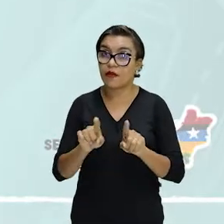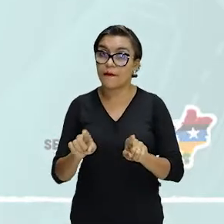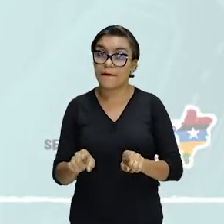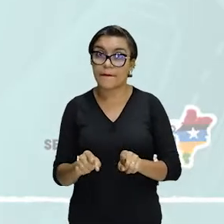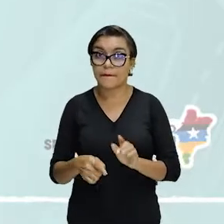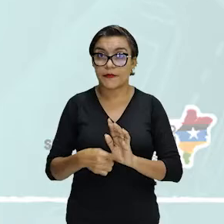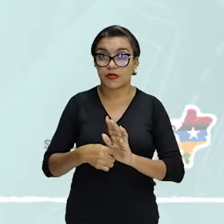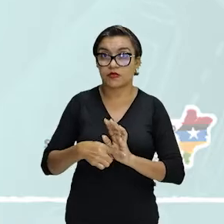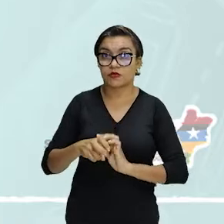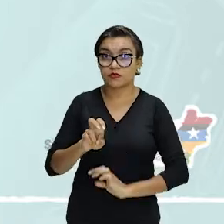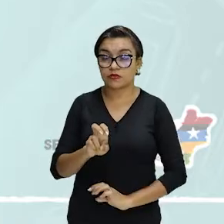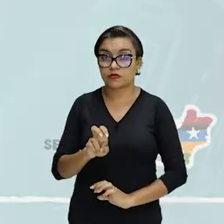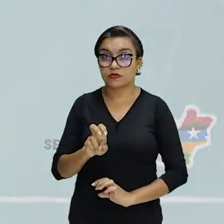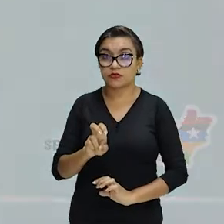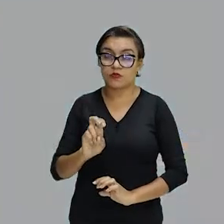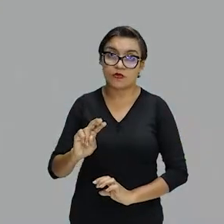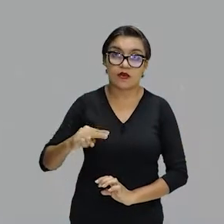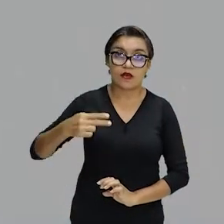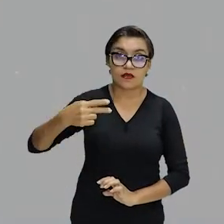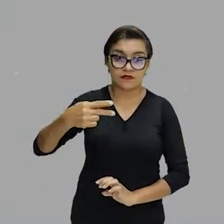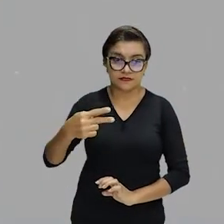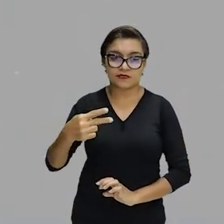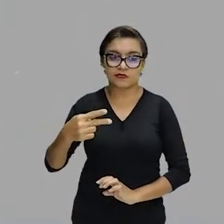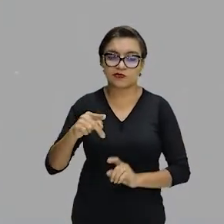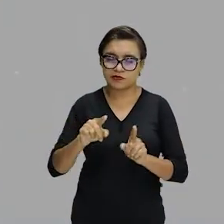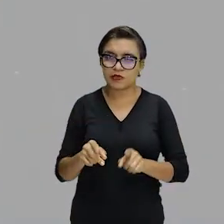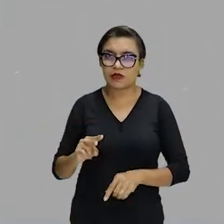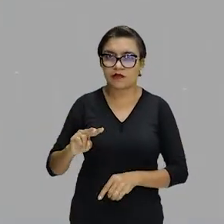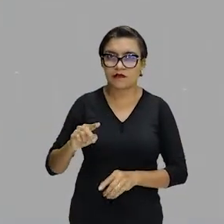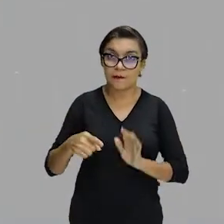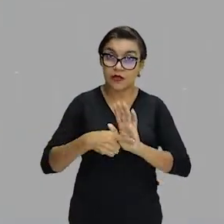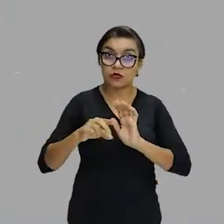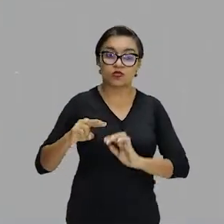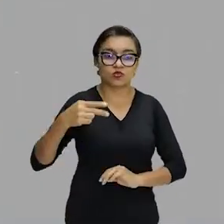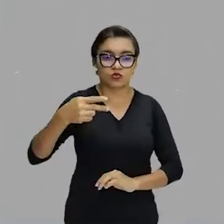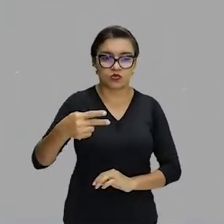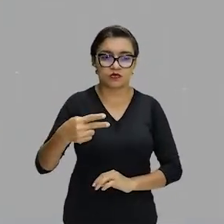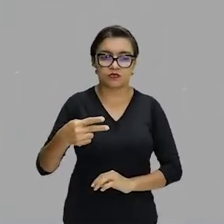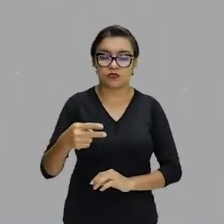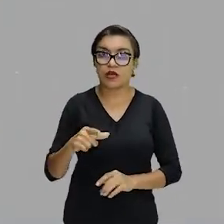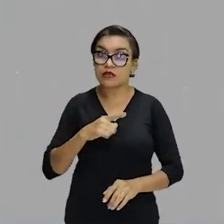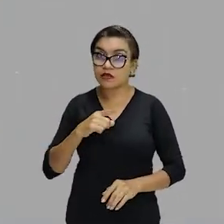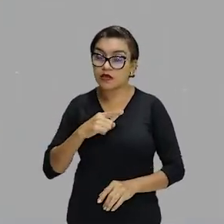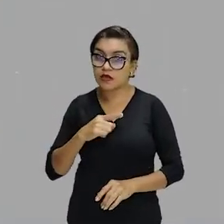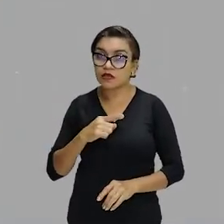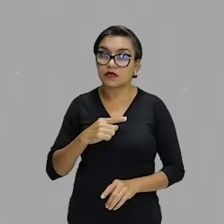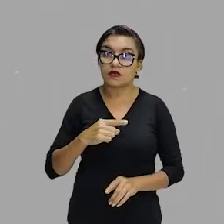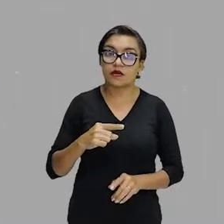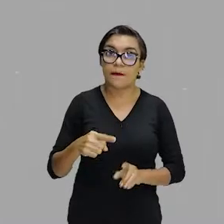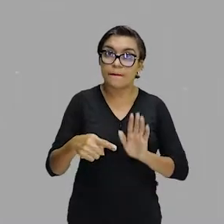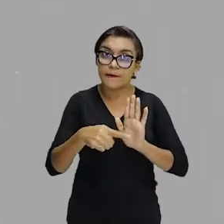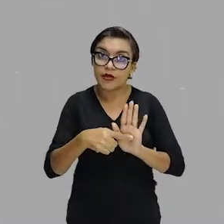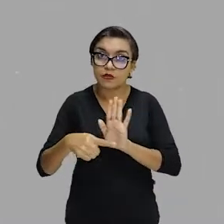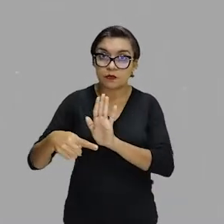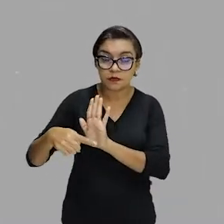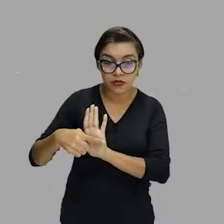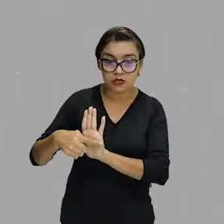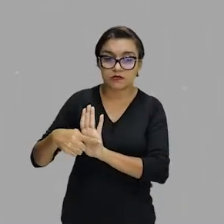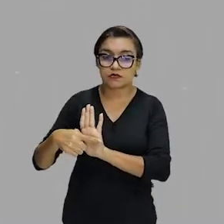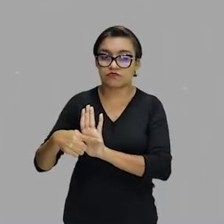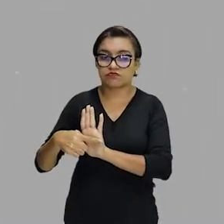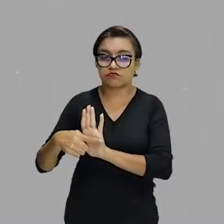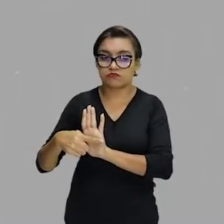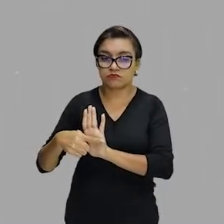elevado a menos 2. Perceba que aparecem dois sinais de menos, só que tem o sinal de menos